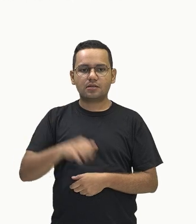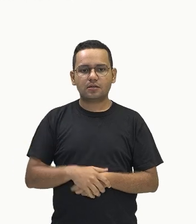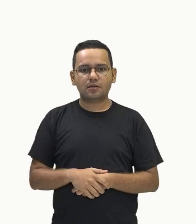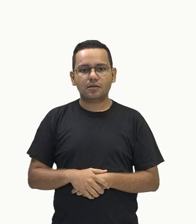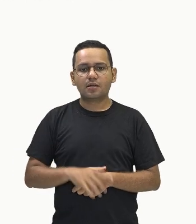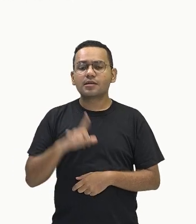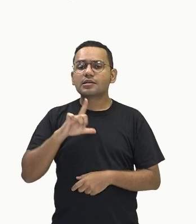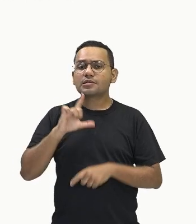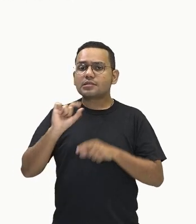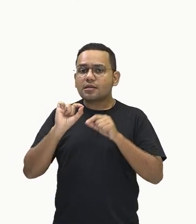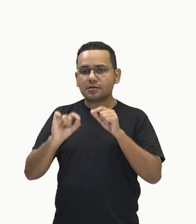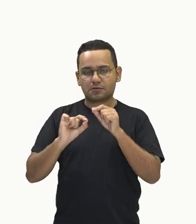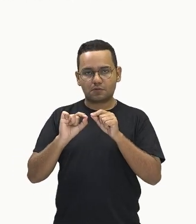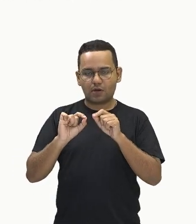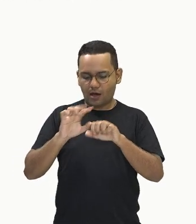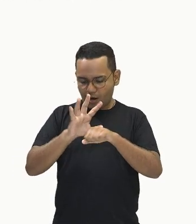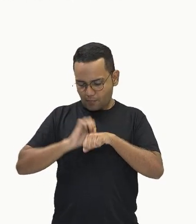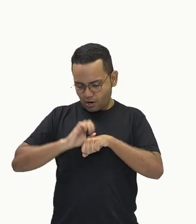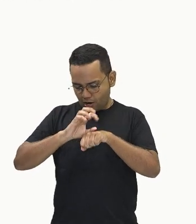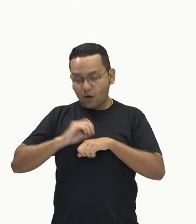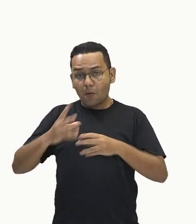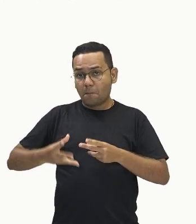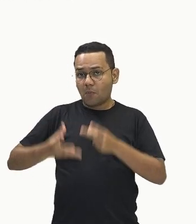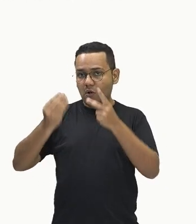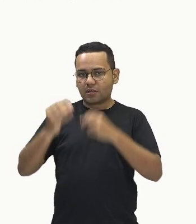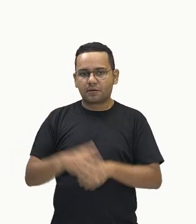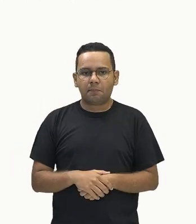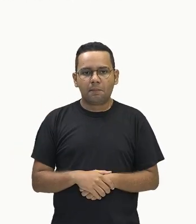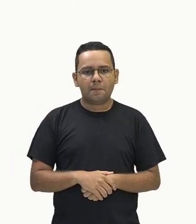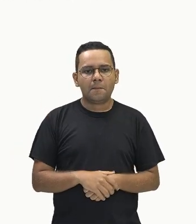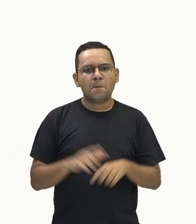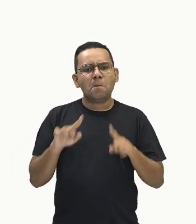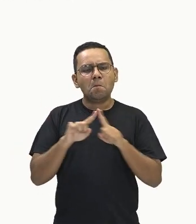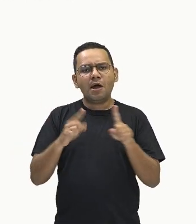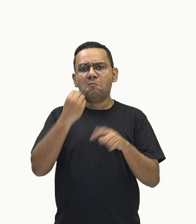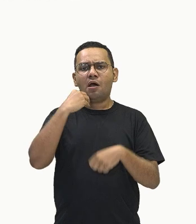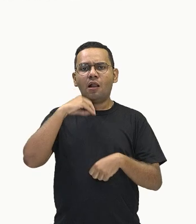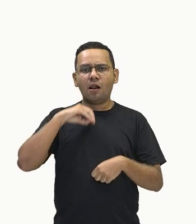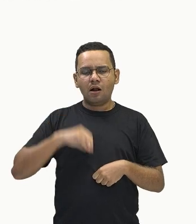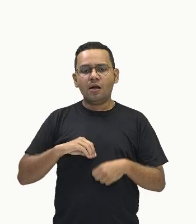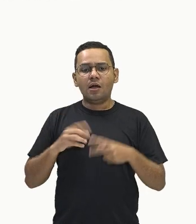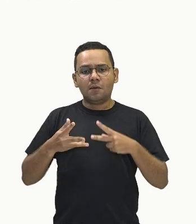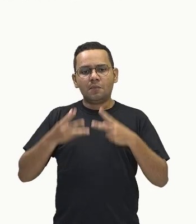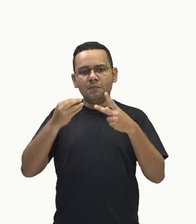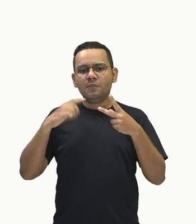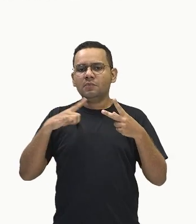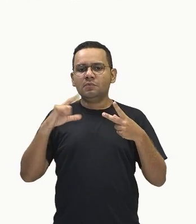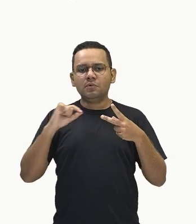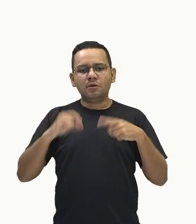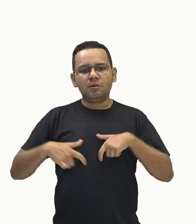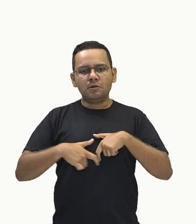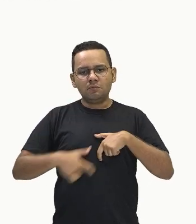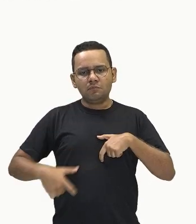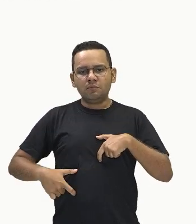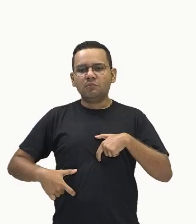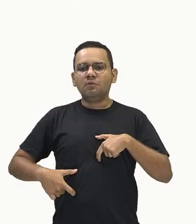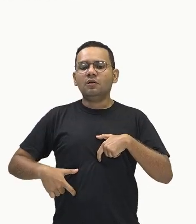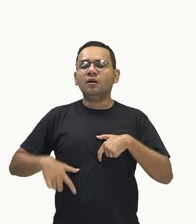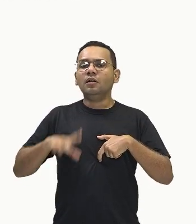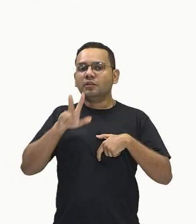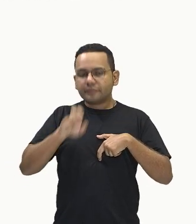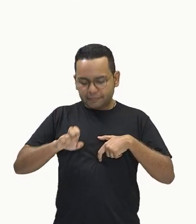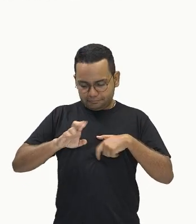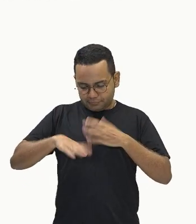digestão das proteínas. A digestão das proteínas se inicia no estômago e continua no